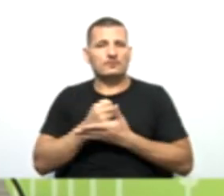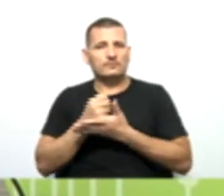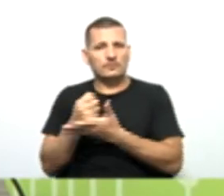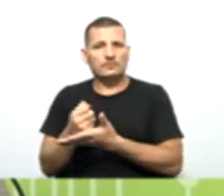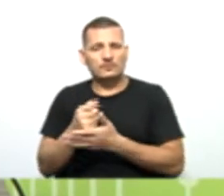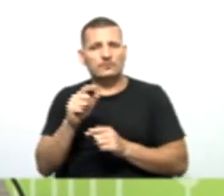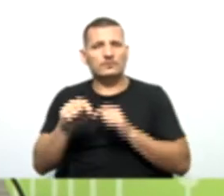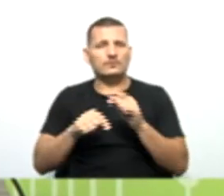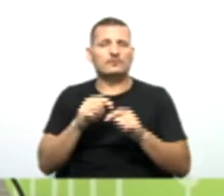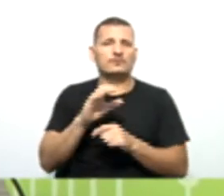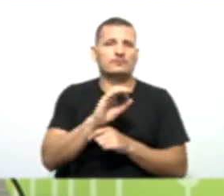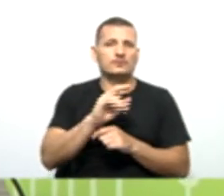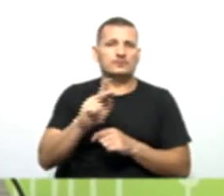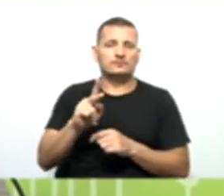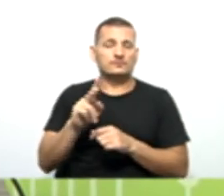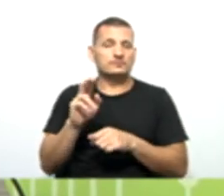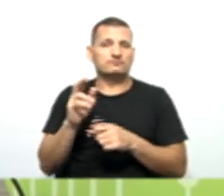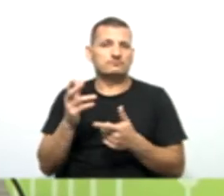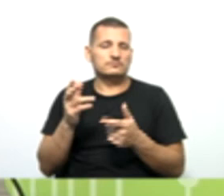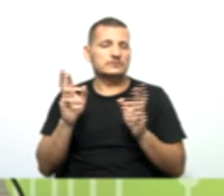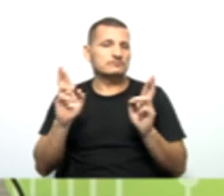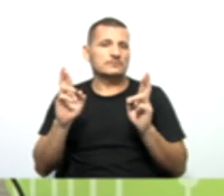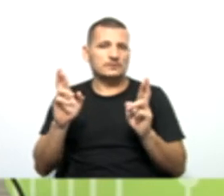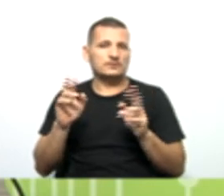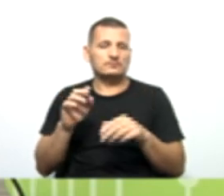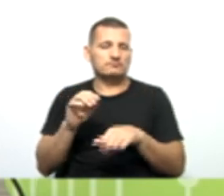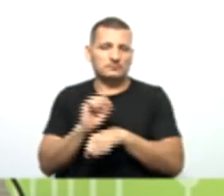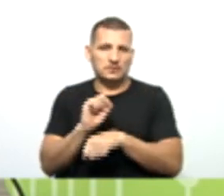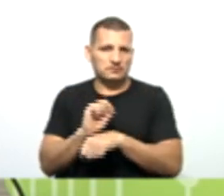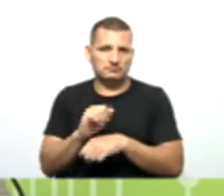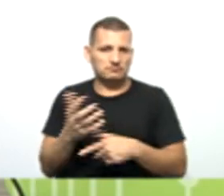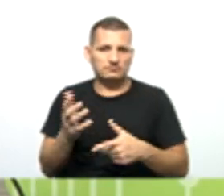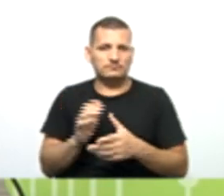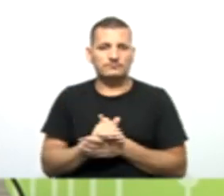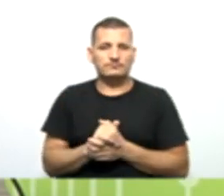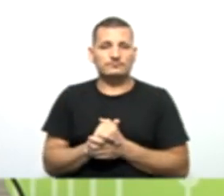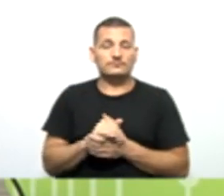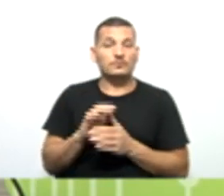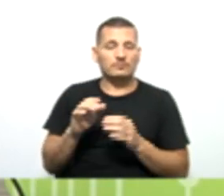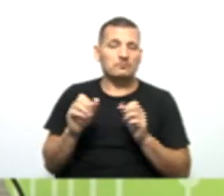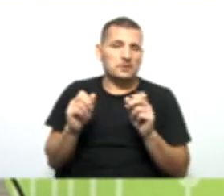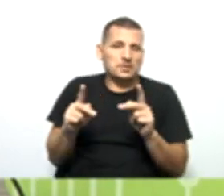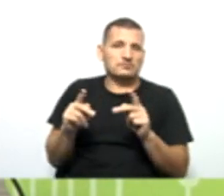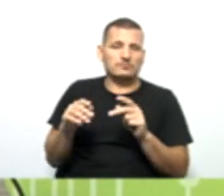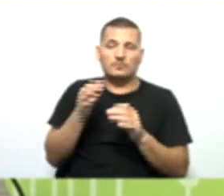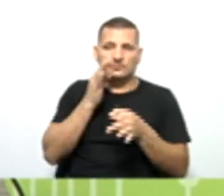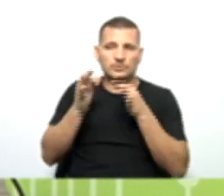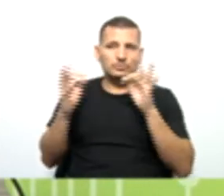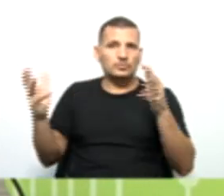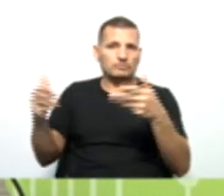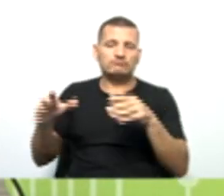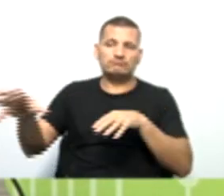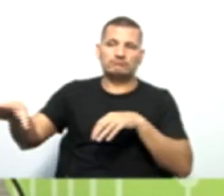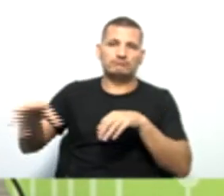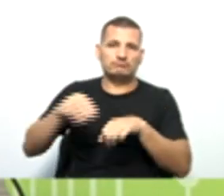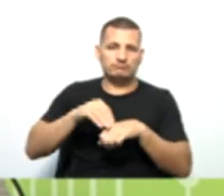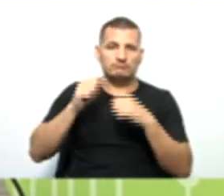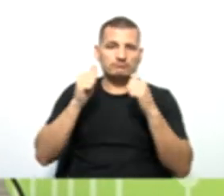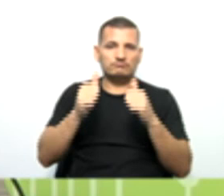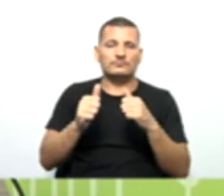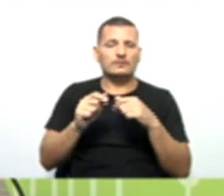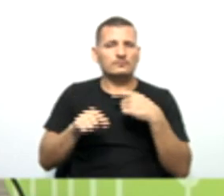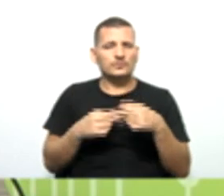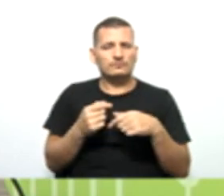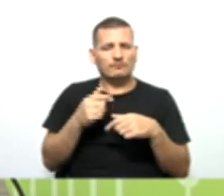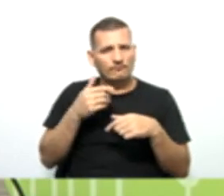a cooperativa espera dessas máquinas. Aí sim, beleza, aí é o momento de ouvir todos. Agora, na hora da execução, na hora de realmente você